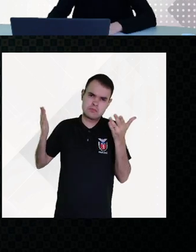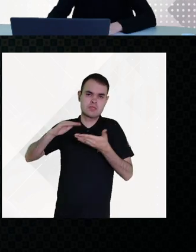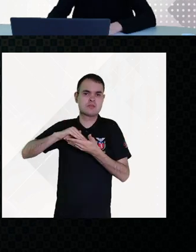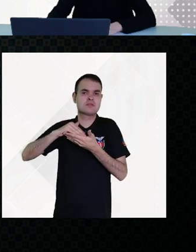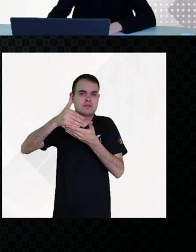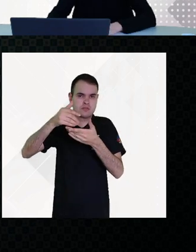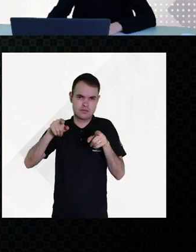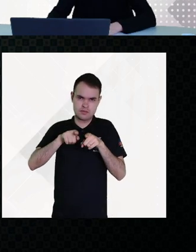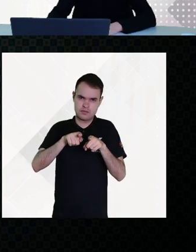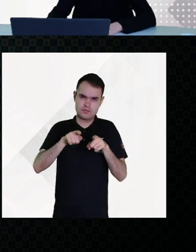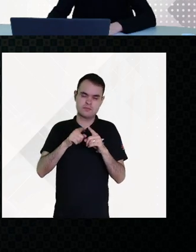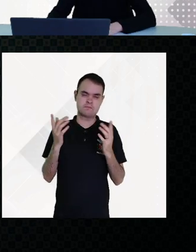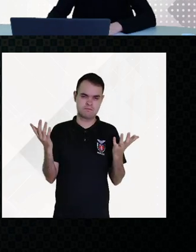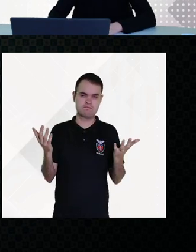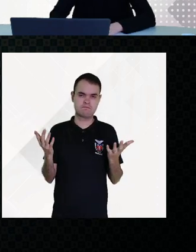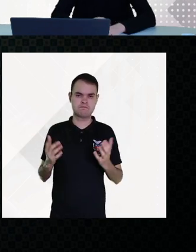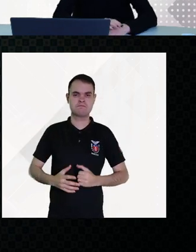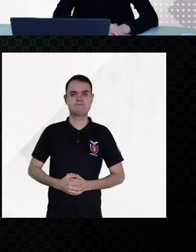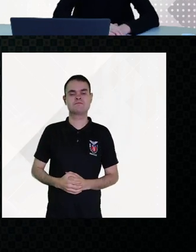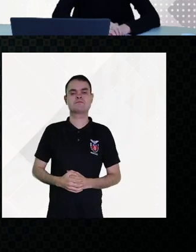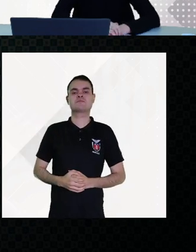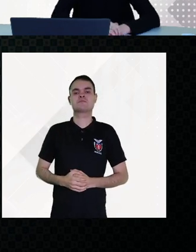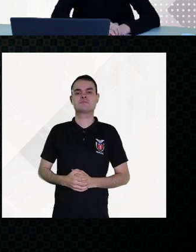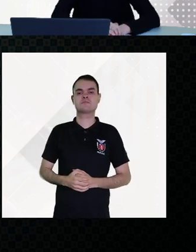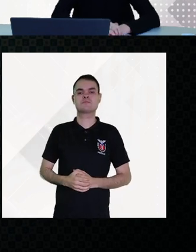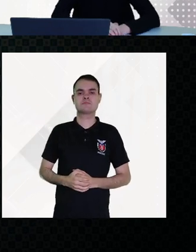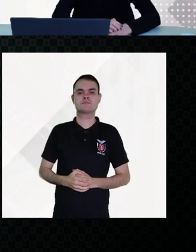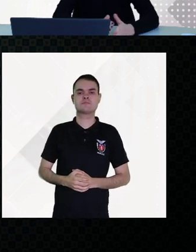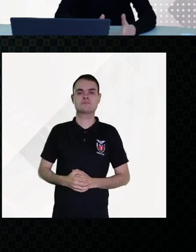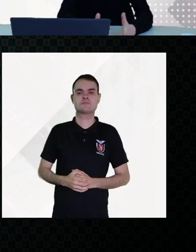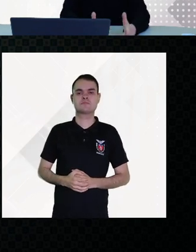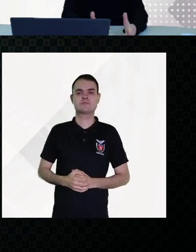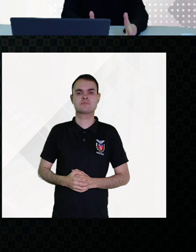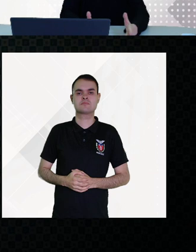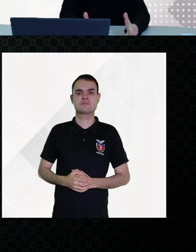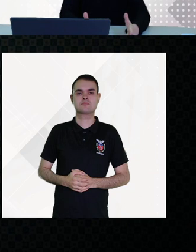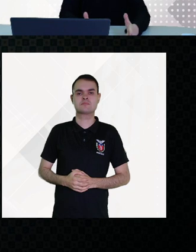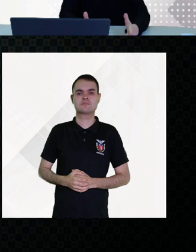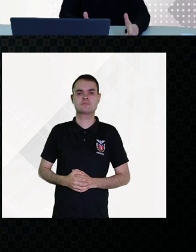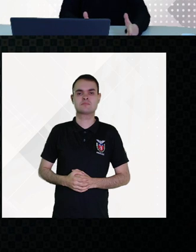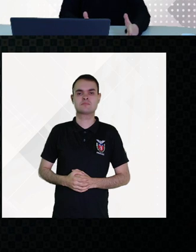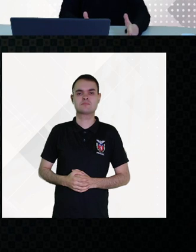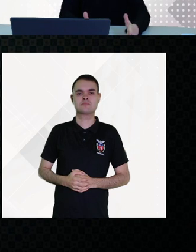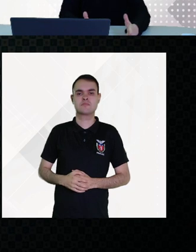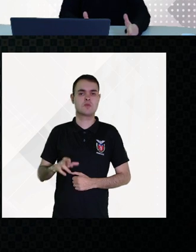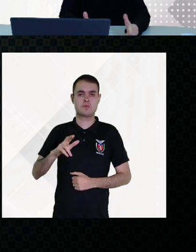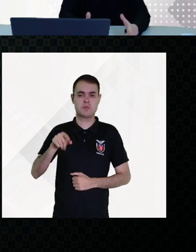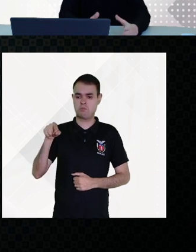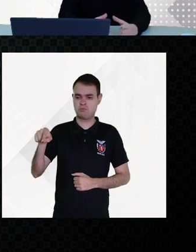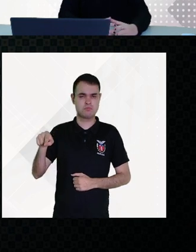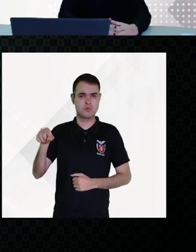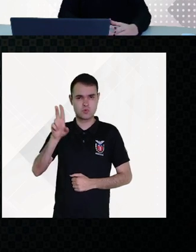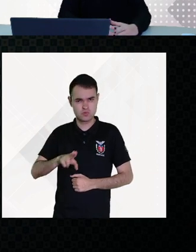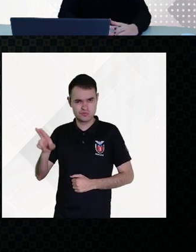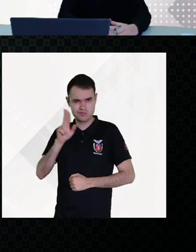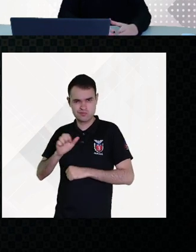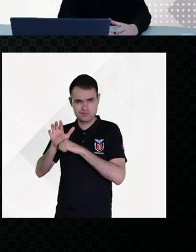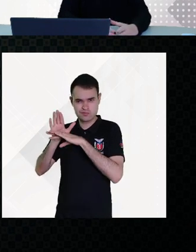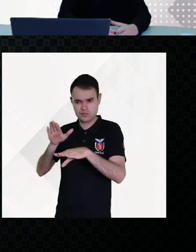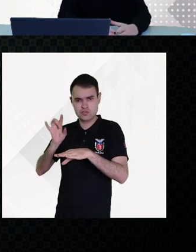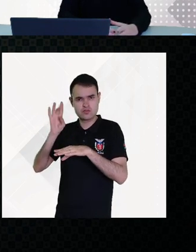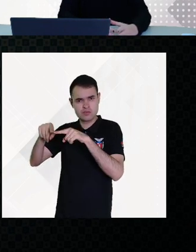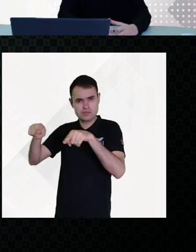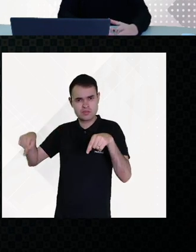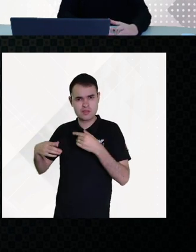laptop mesmo. Então, ela não vai se restringir até só dentro da sala de aula, Né? É, uma